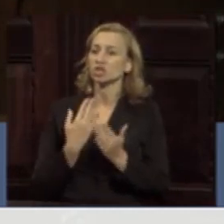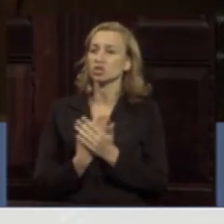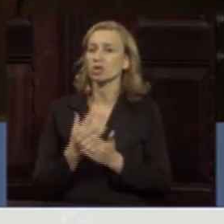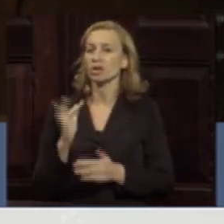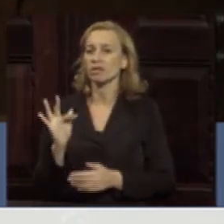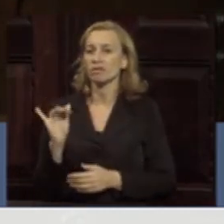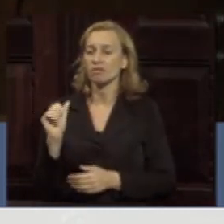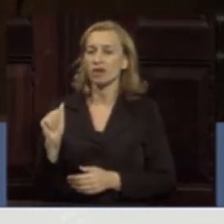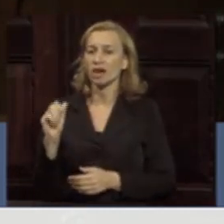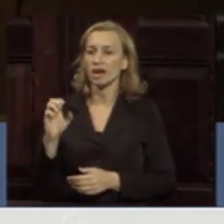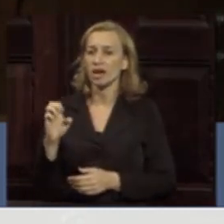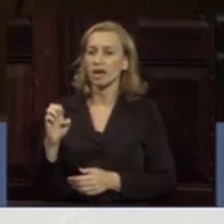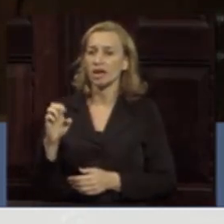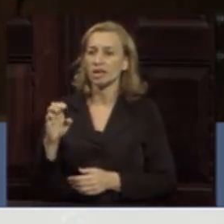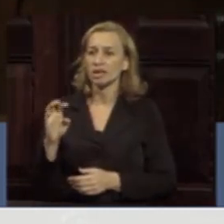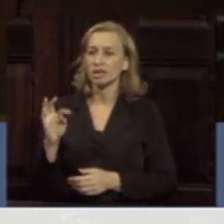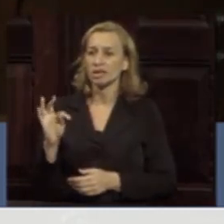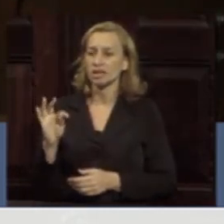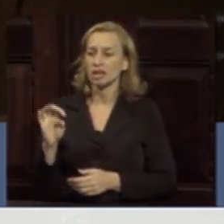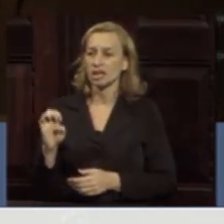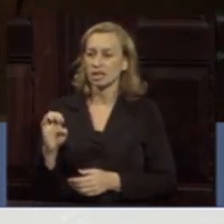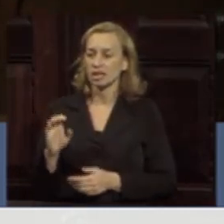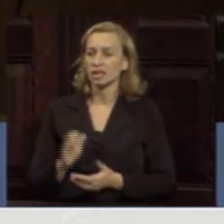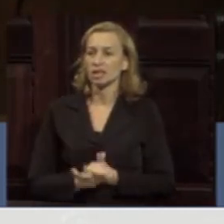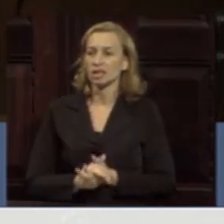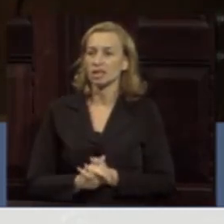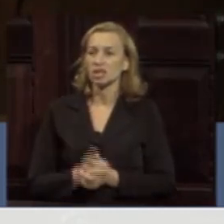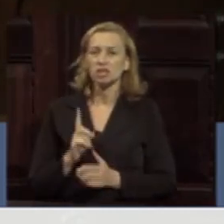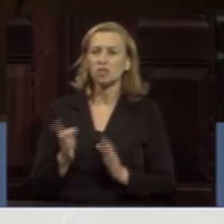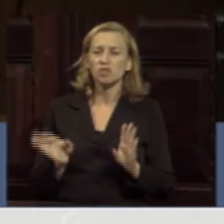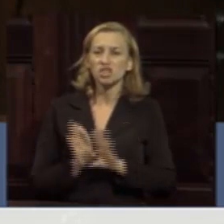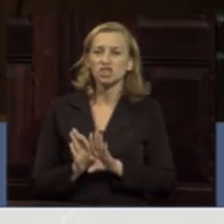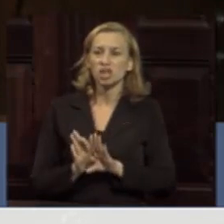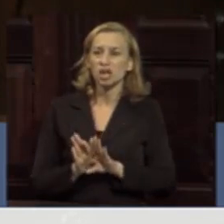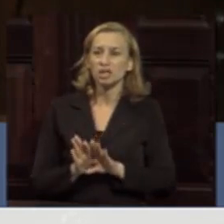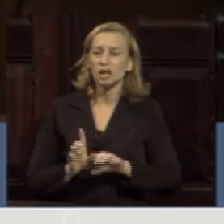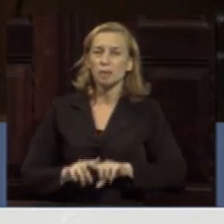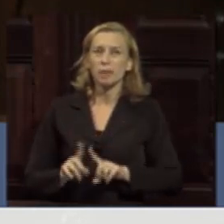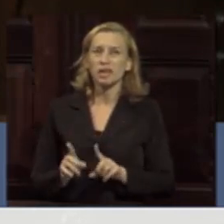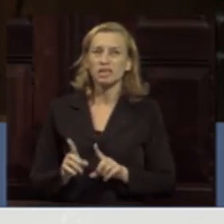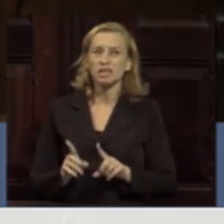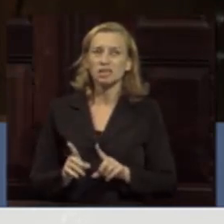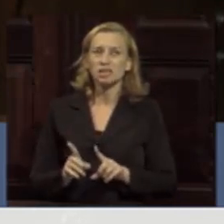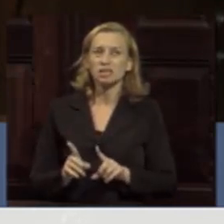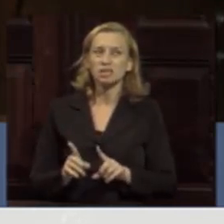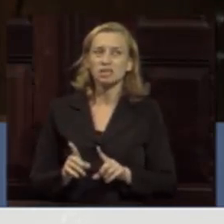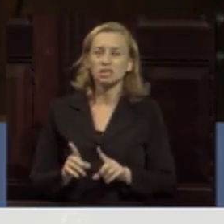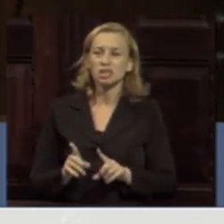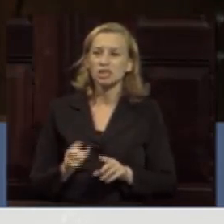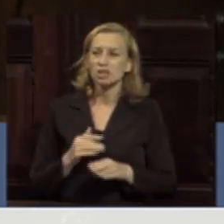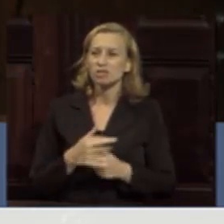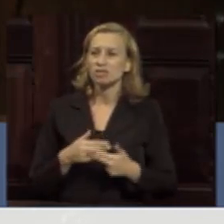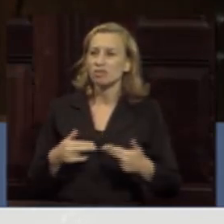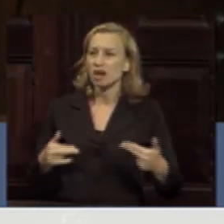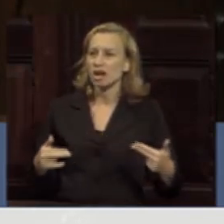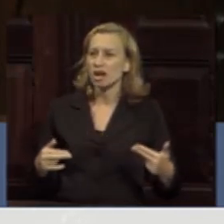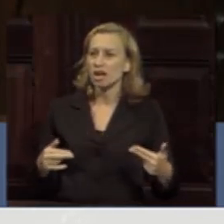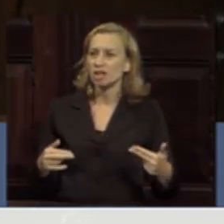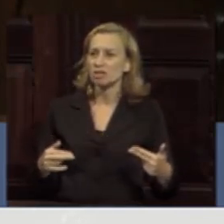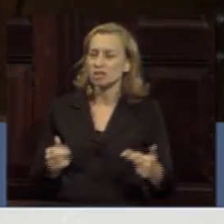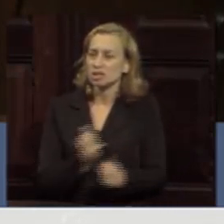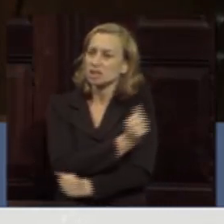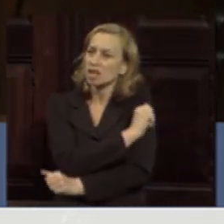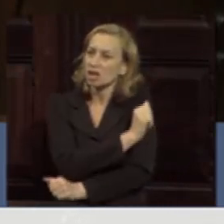Cidade de Deus. Não é que ela estivesse fechada, mas em função de todas as dificuldades, os cursos lá apresentados não